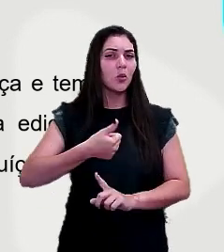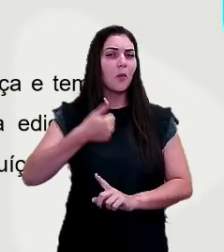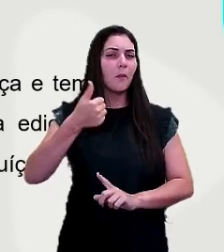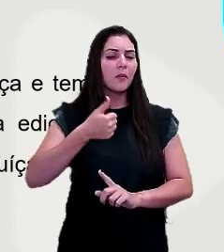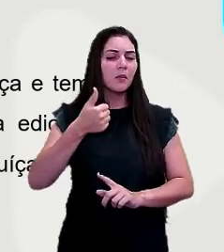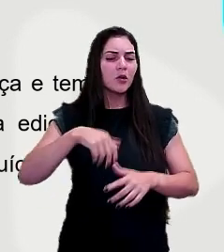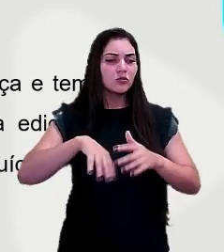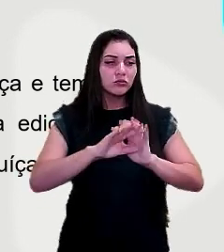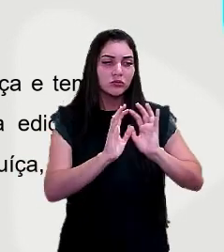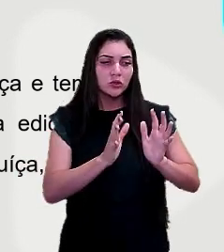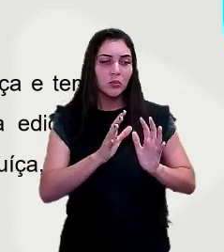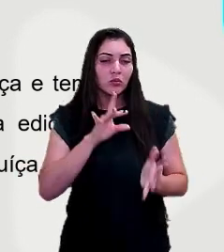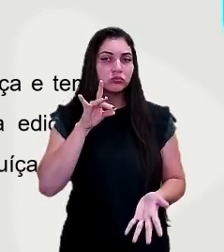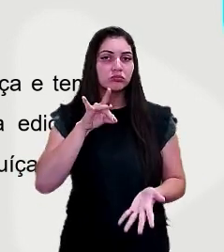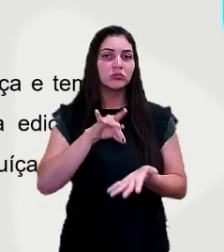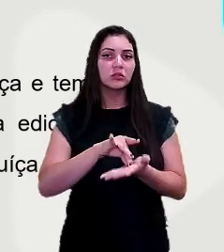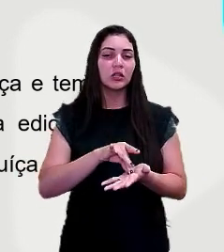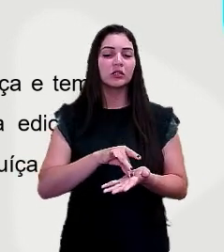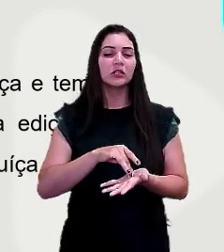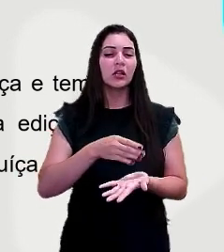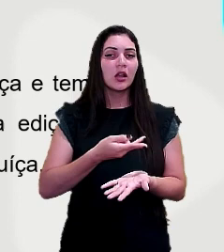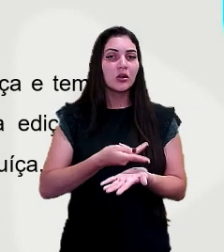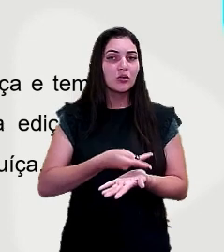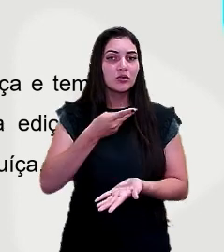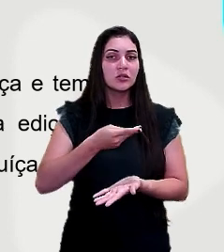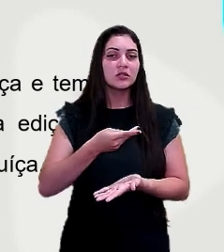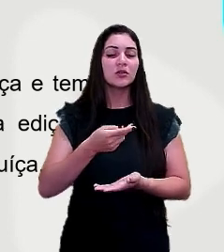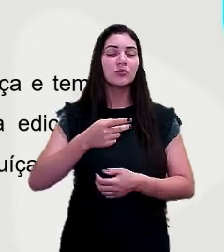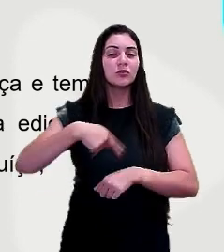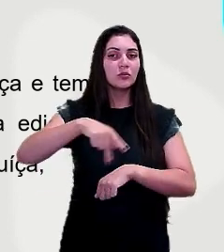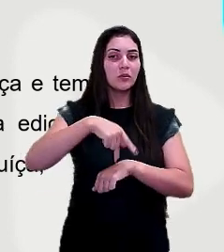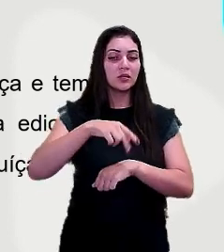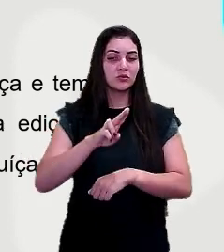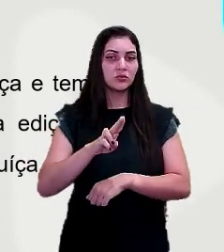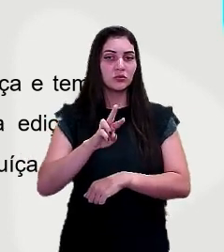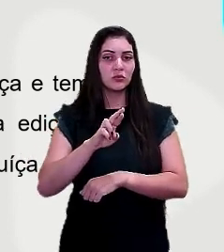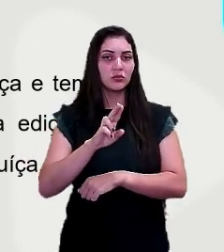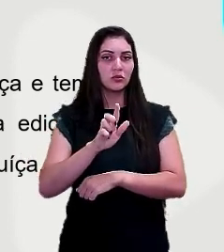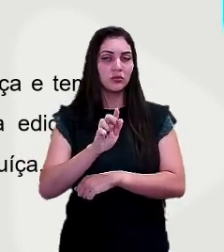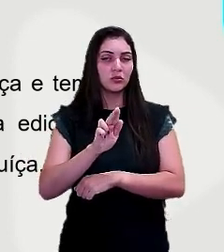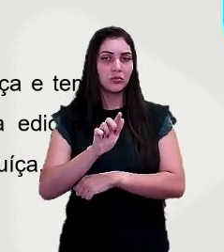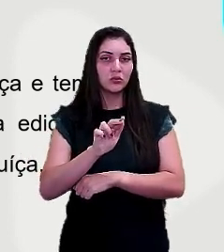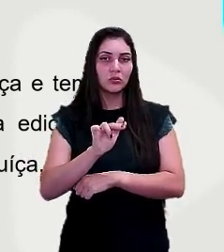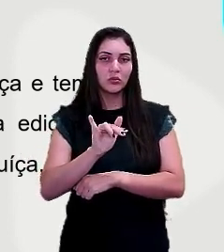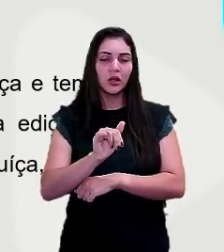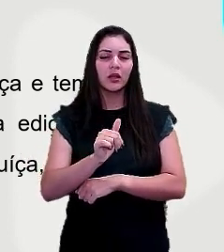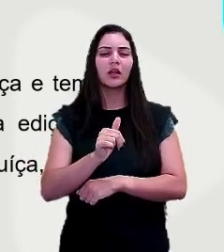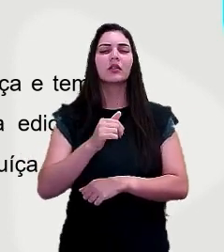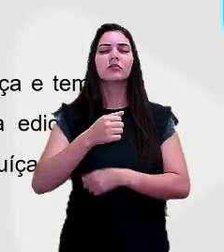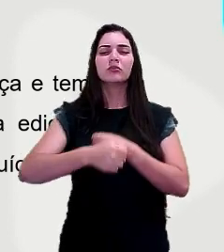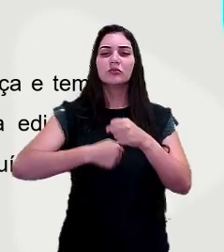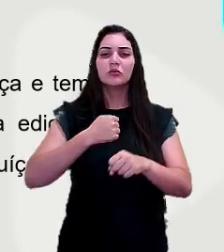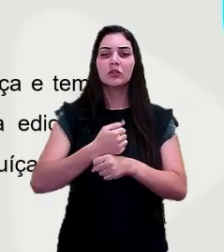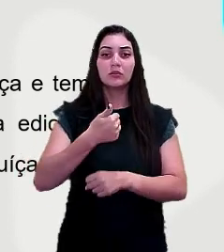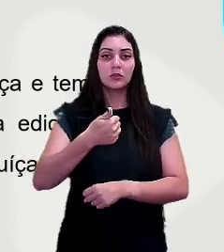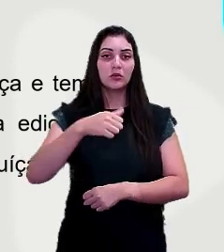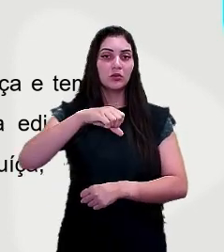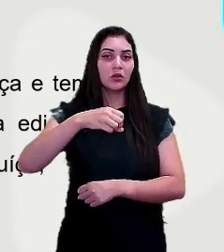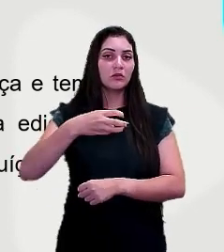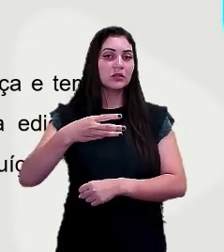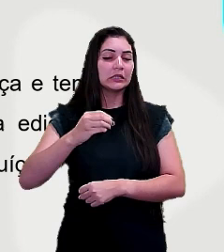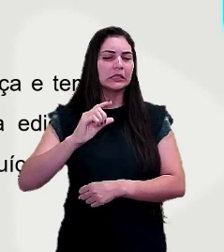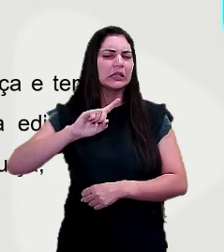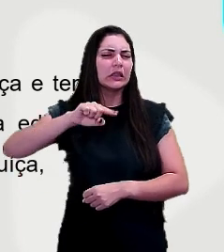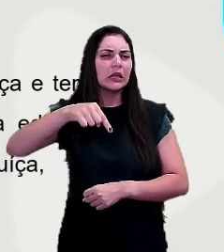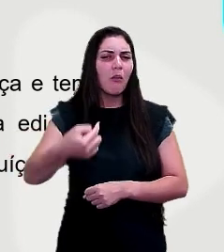foi realizado somente no Uruguai, em 1930. Isso depois de muitas mobilizações para se criar